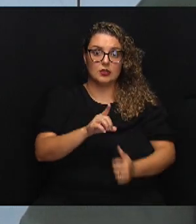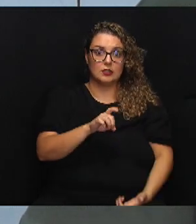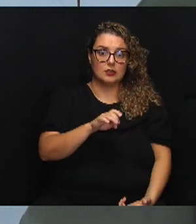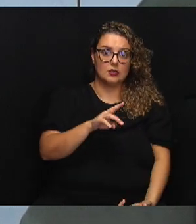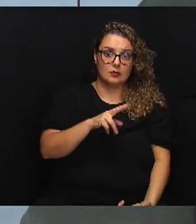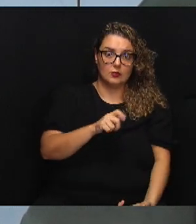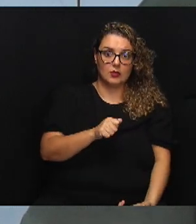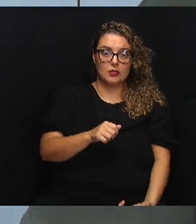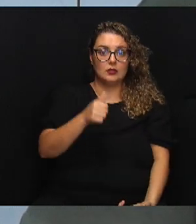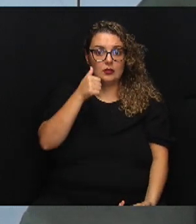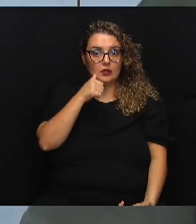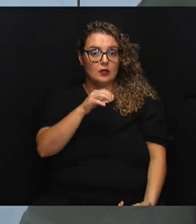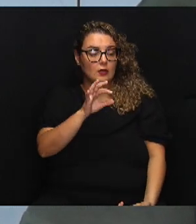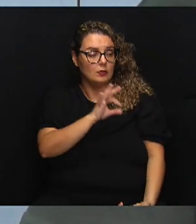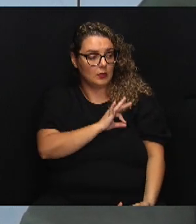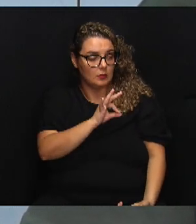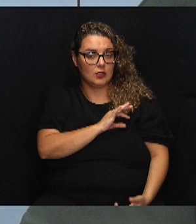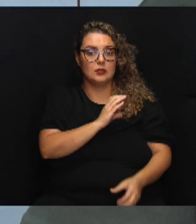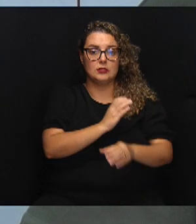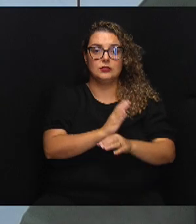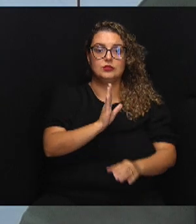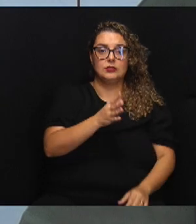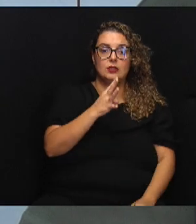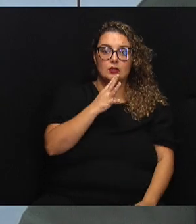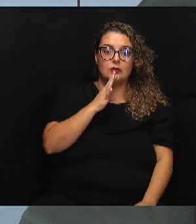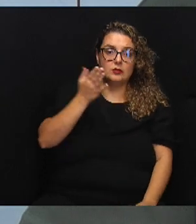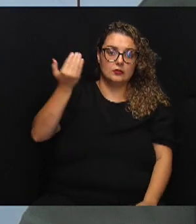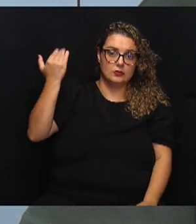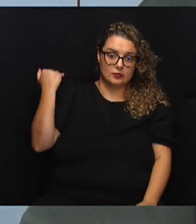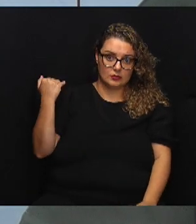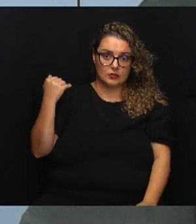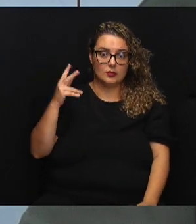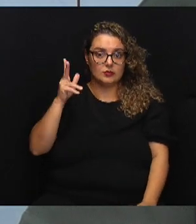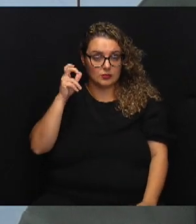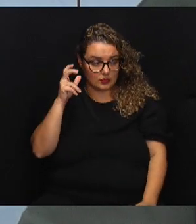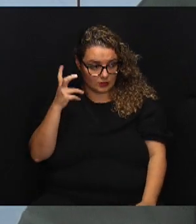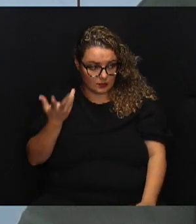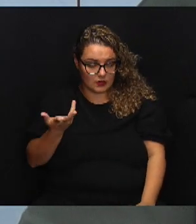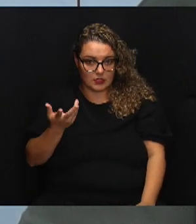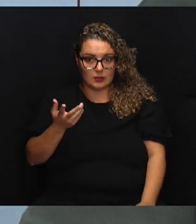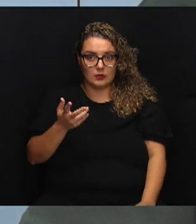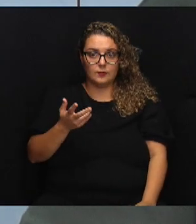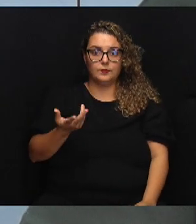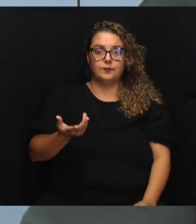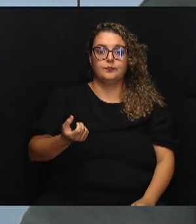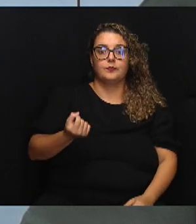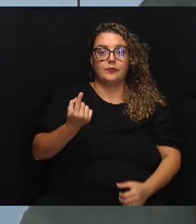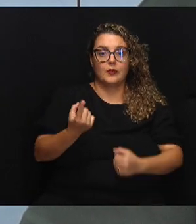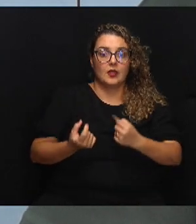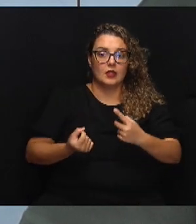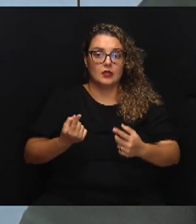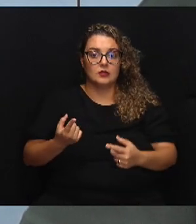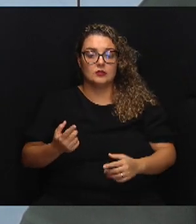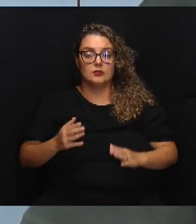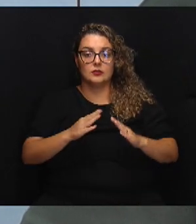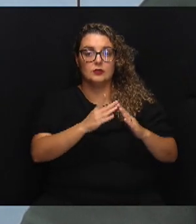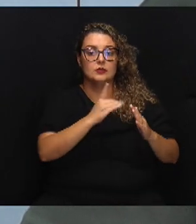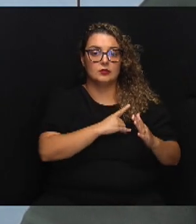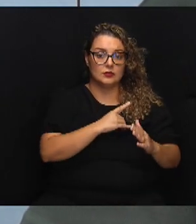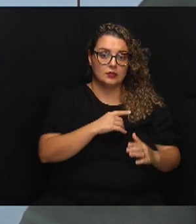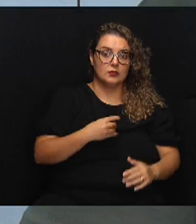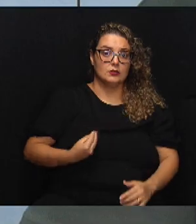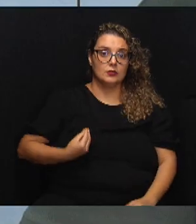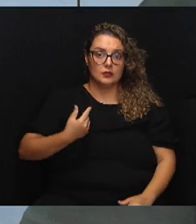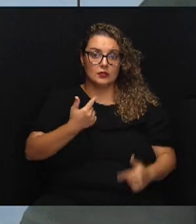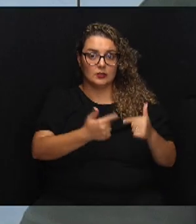é uma policial civil que eu já conhecia ela de ouvir falar, né? Embora foram já lá na delegacia onde ela estava aqui